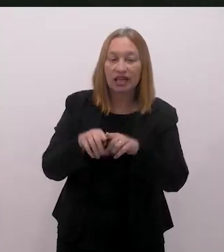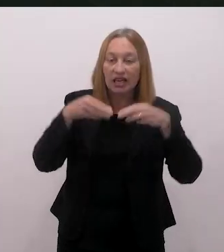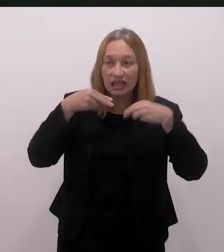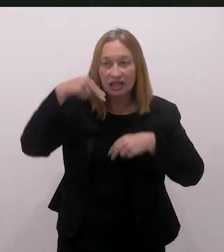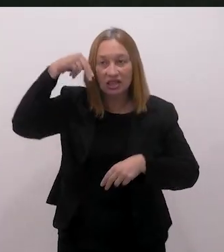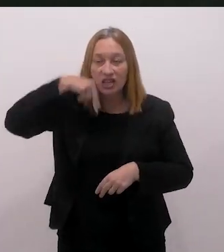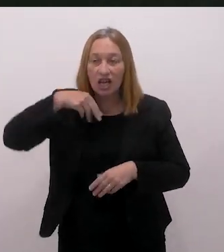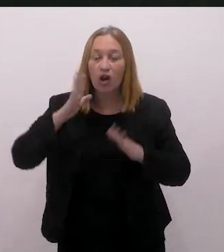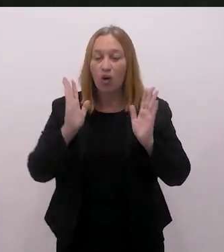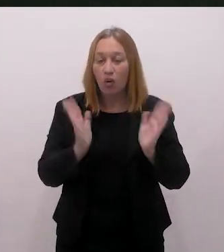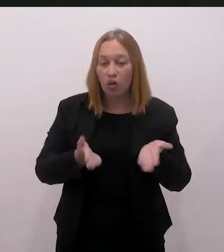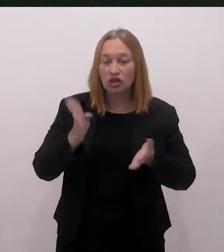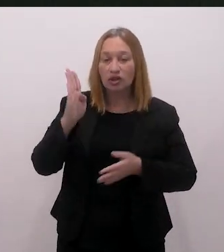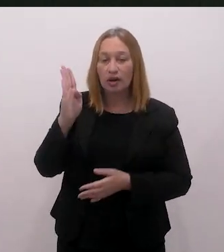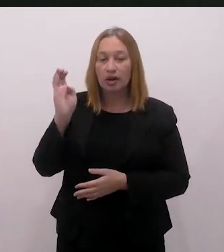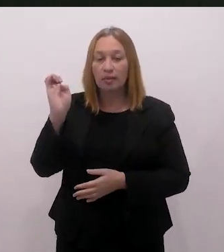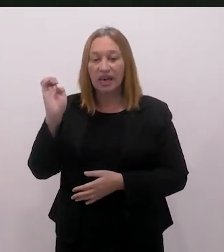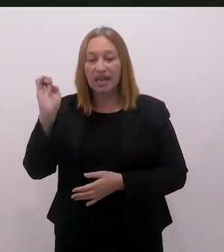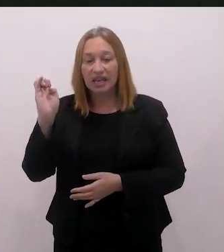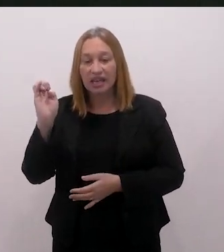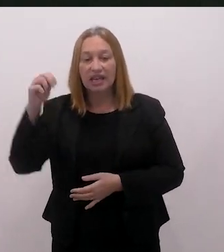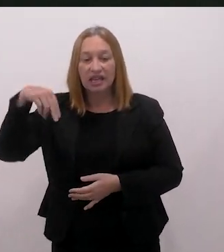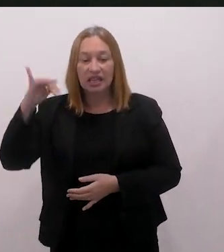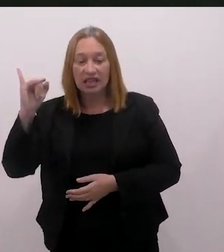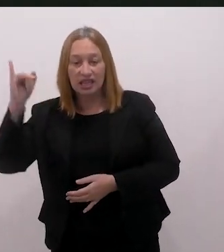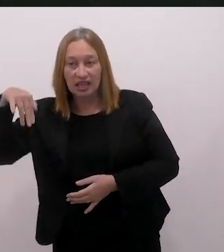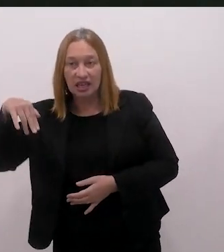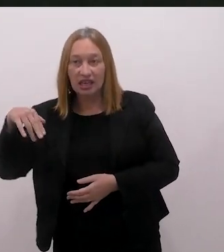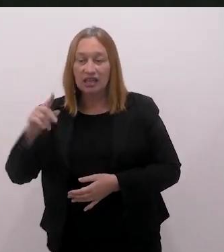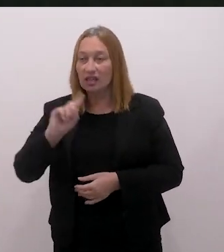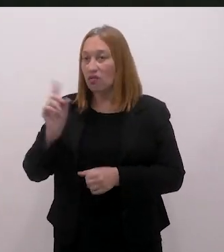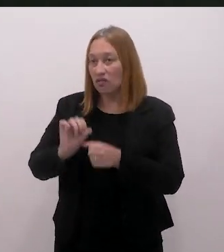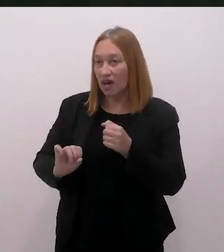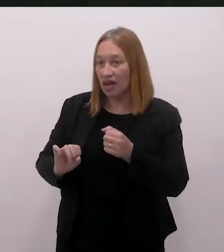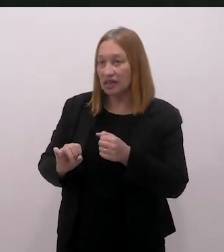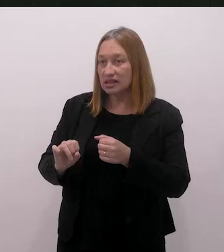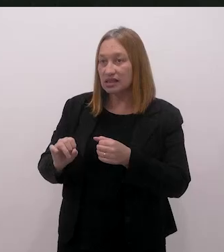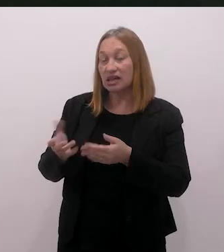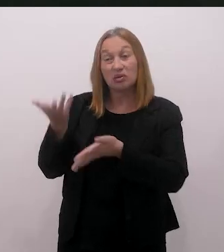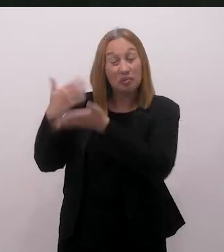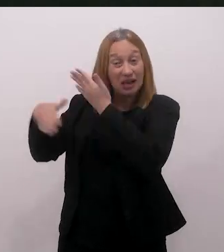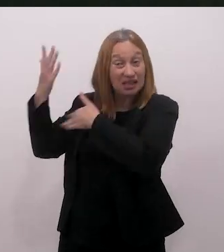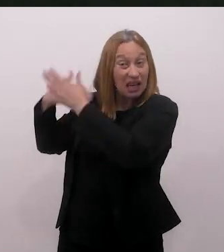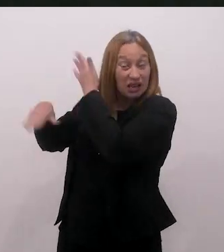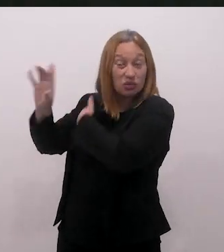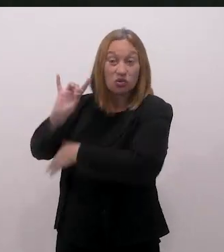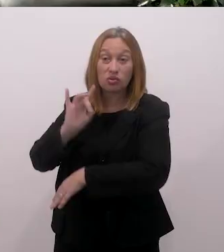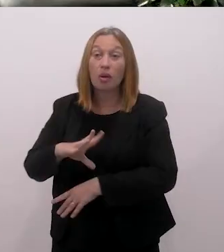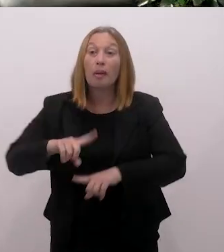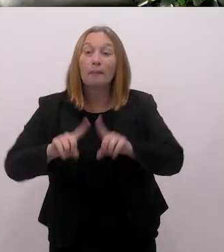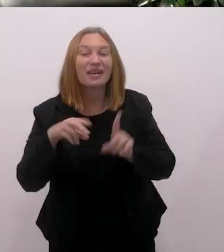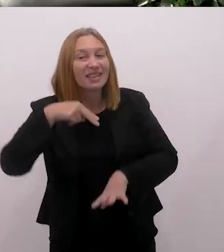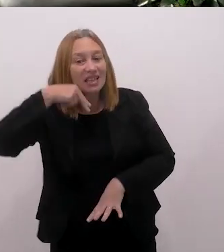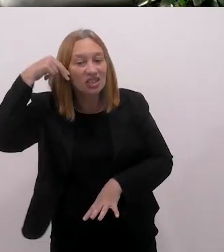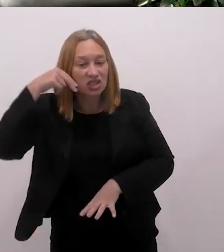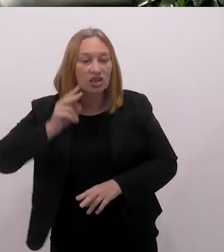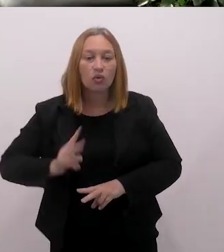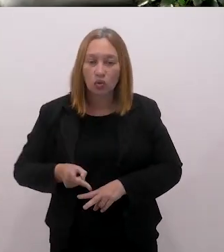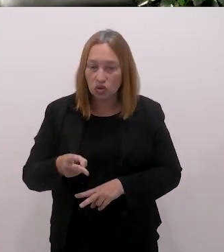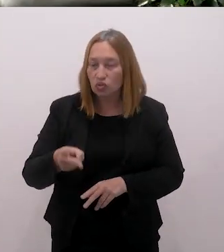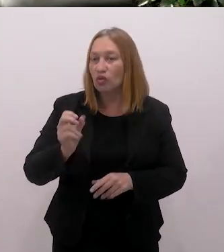mais acarajé, tá? É um prato dos antepassados. Mas na